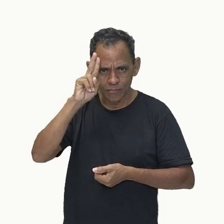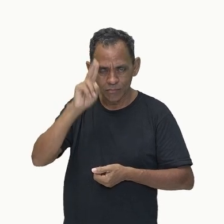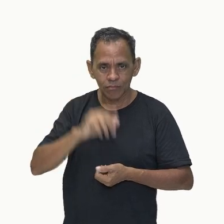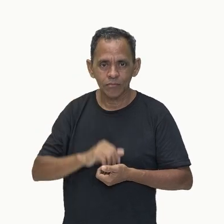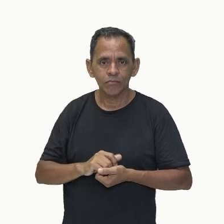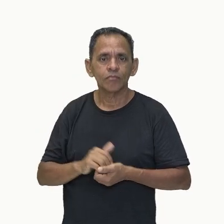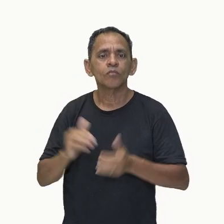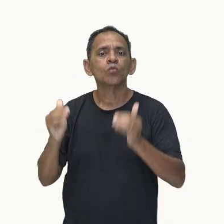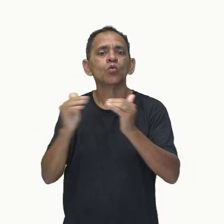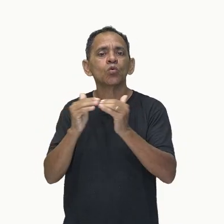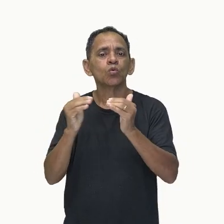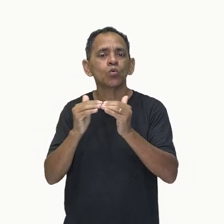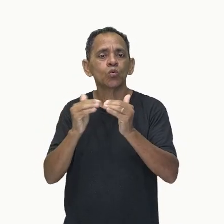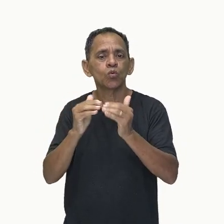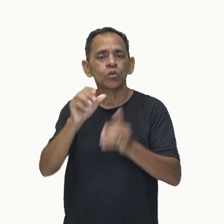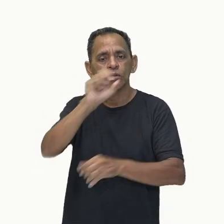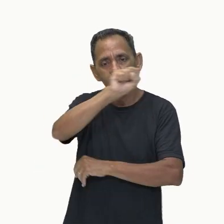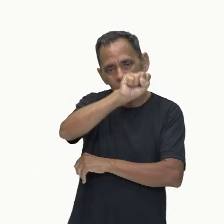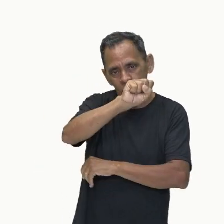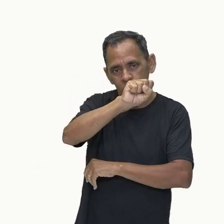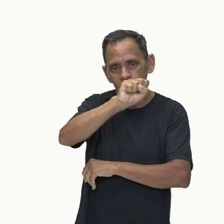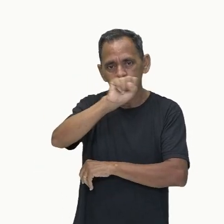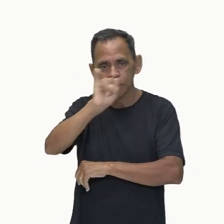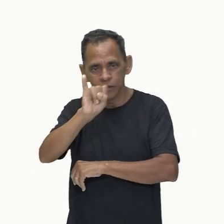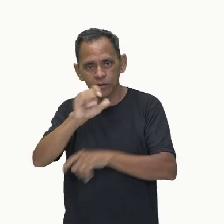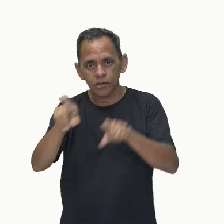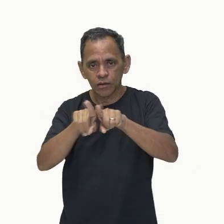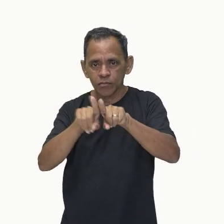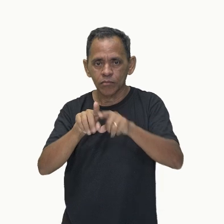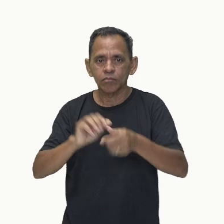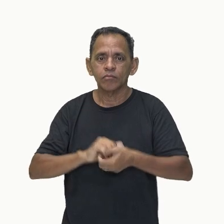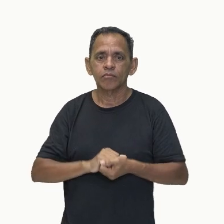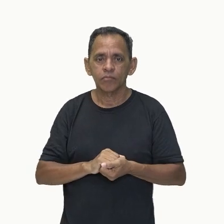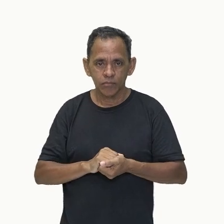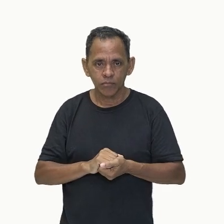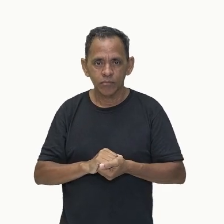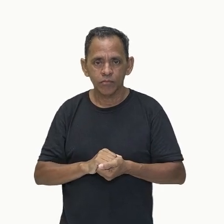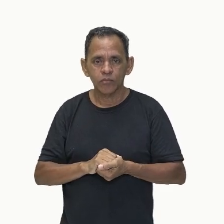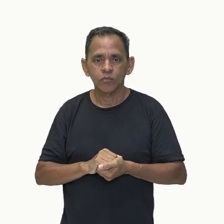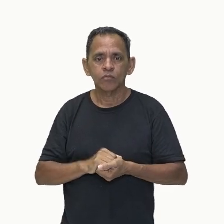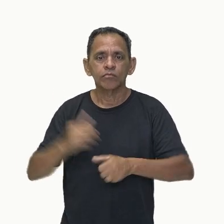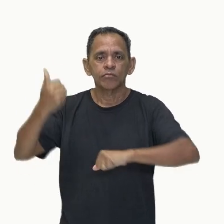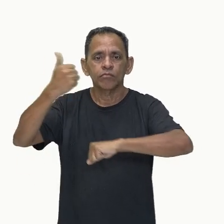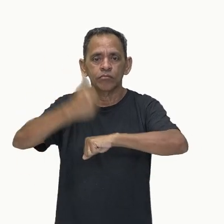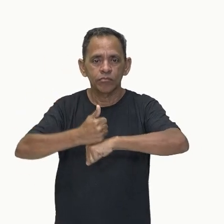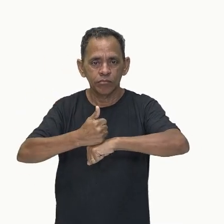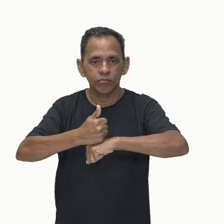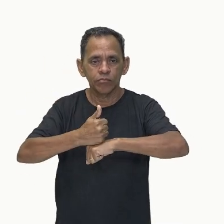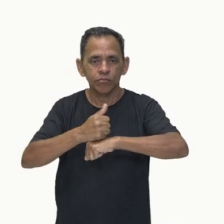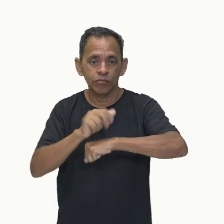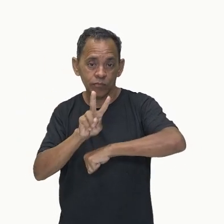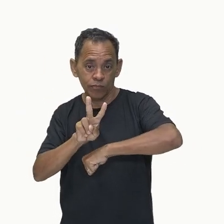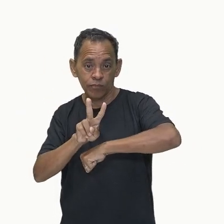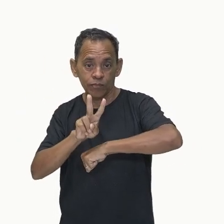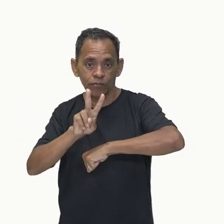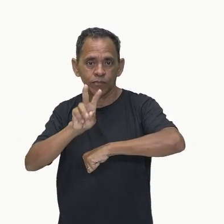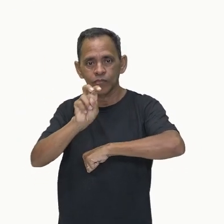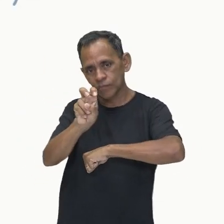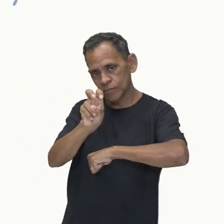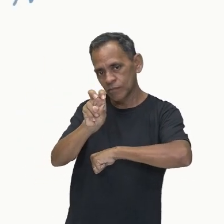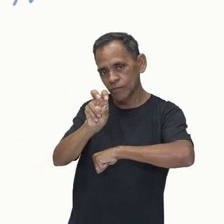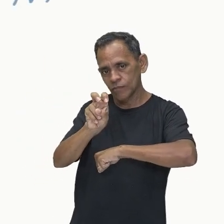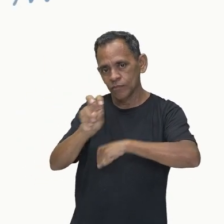A velocidade é aquilo que está no lugar do V, né, professor? Quem está no lugar do V? É o 5. Qual é o sinal que está na frente dele? É